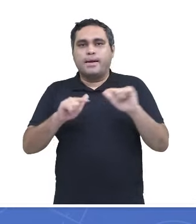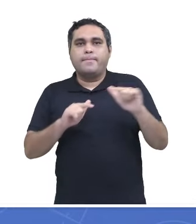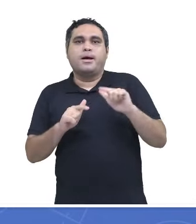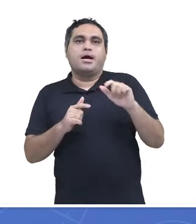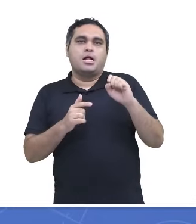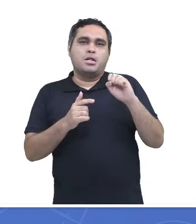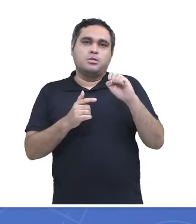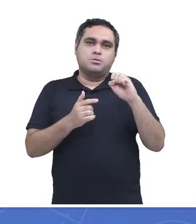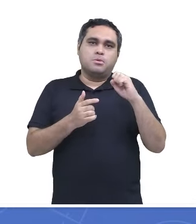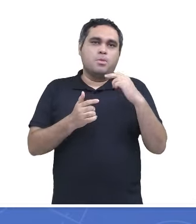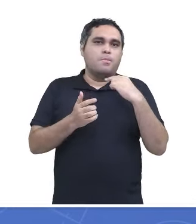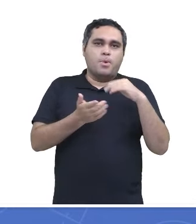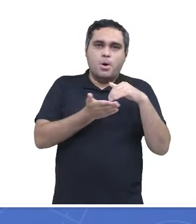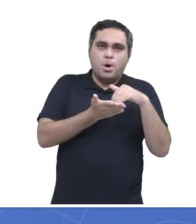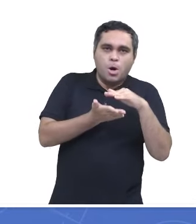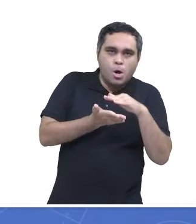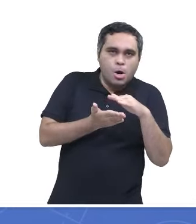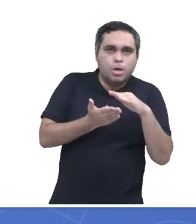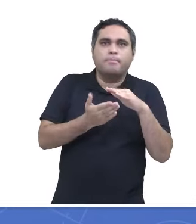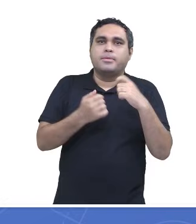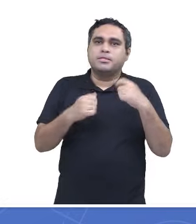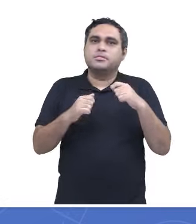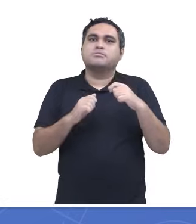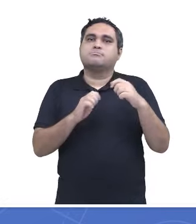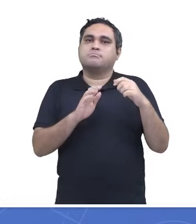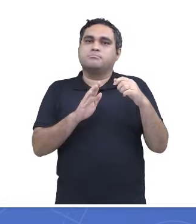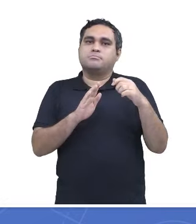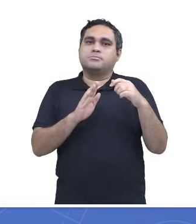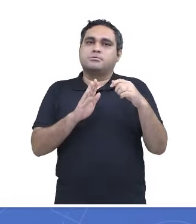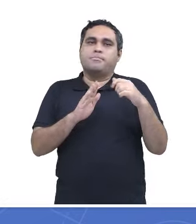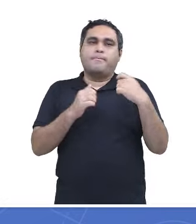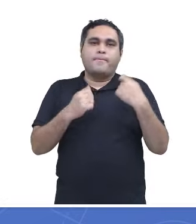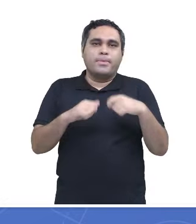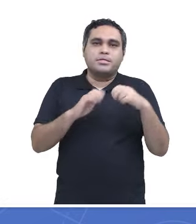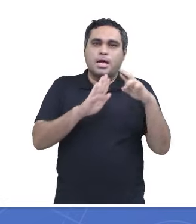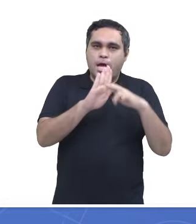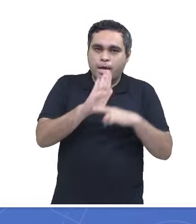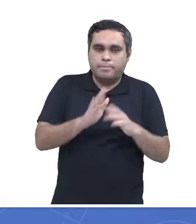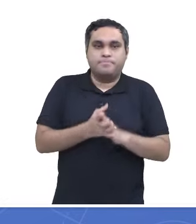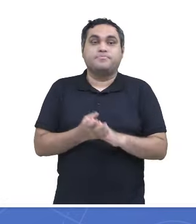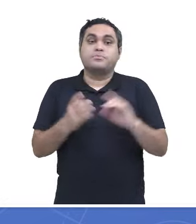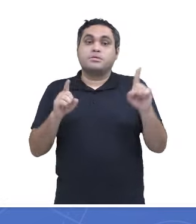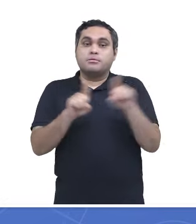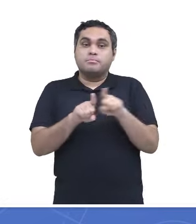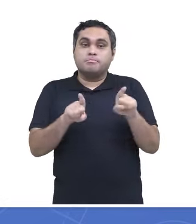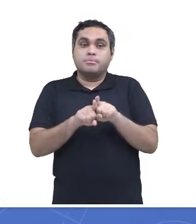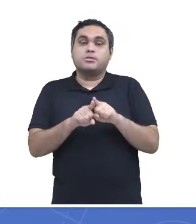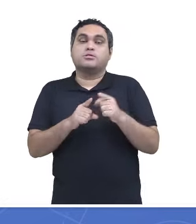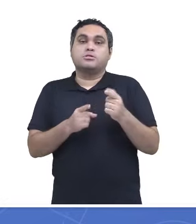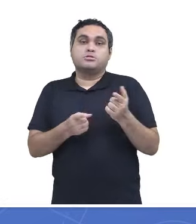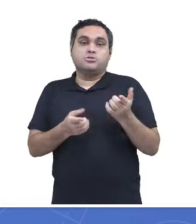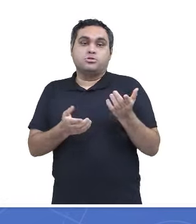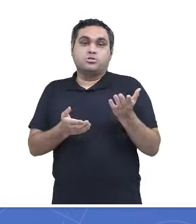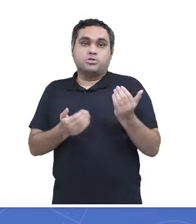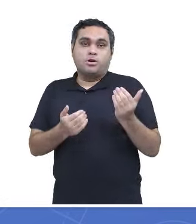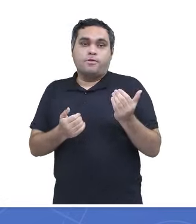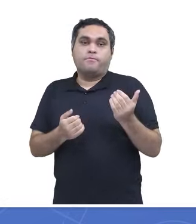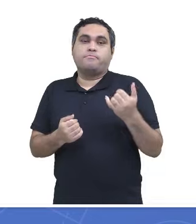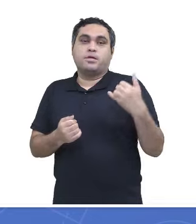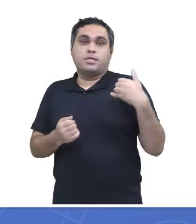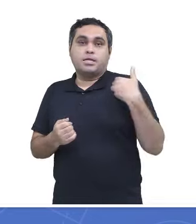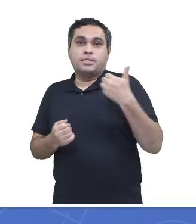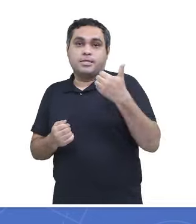o direito ao voto é assegurado aos jovens com mais de 16 anos. Porém, né,